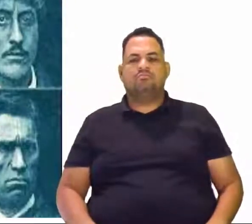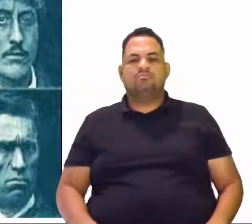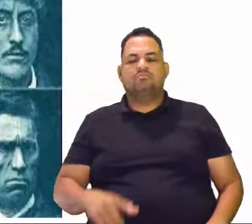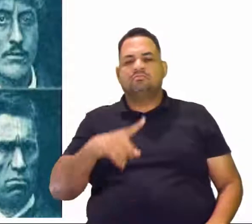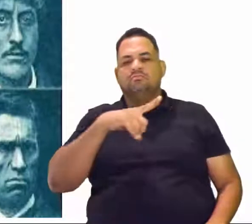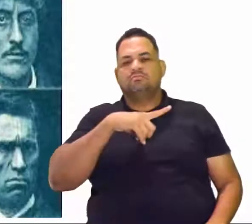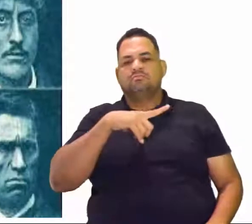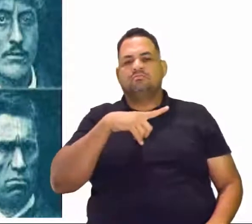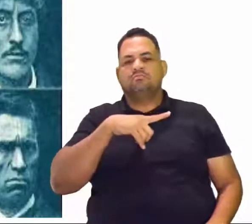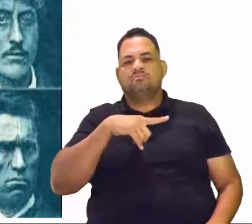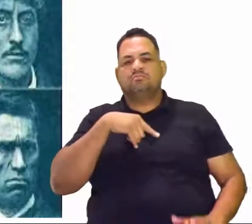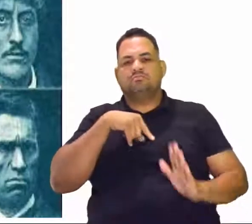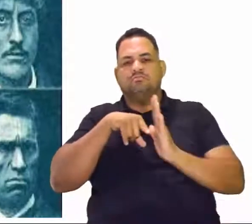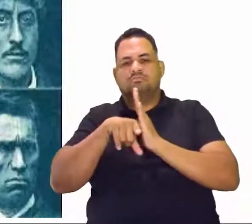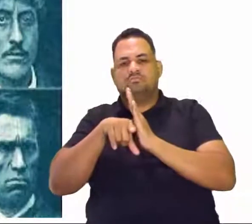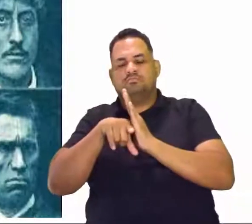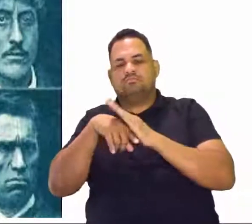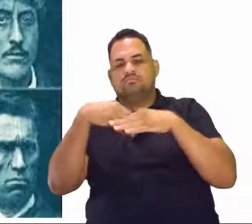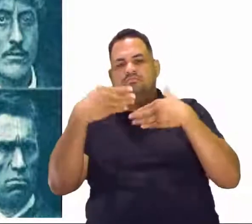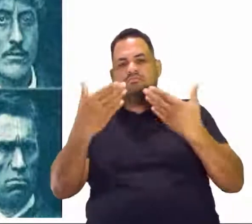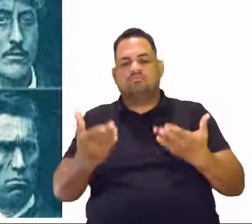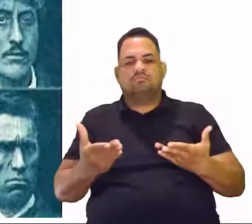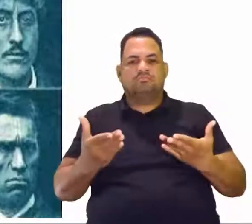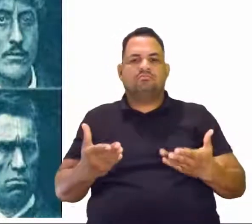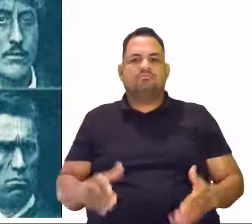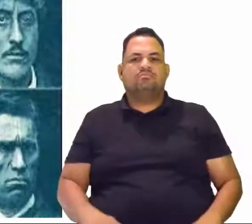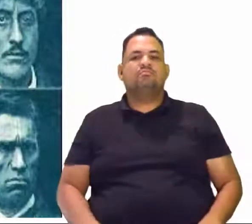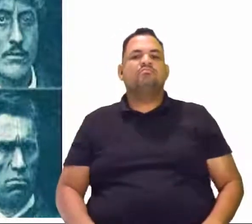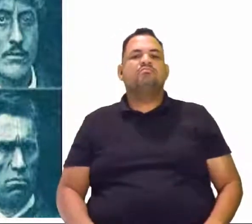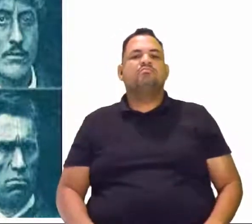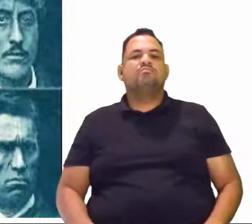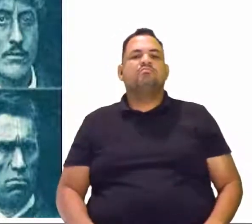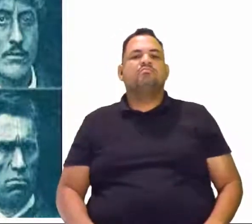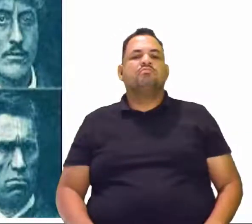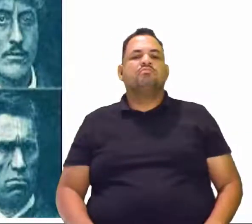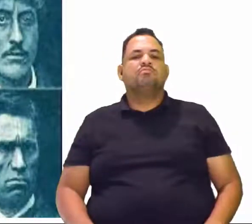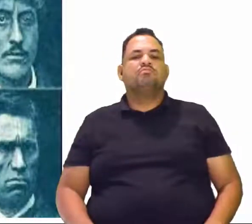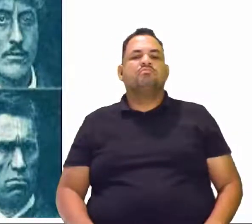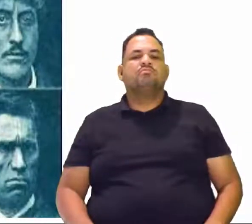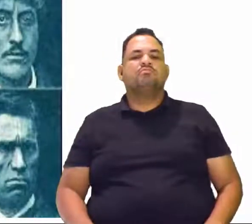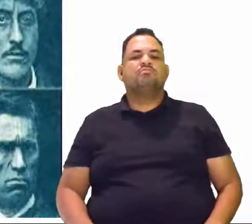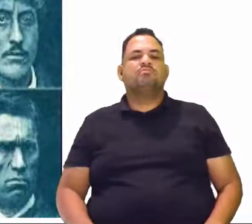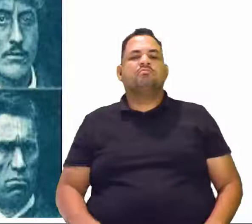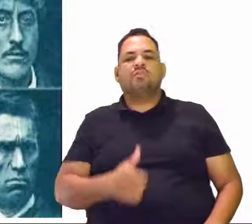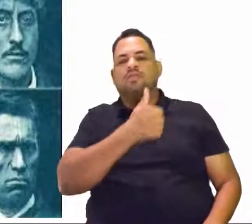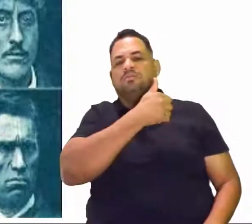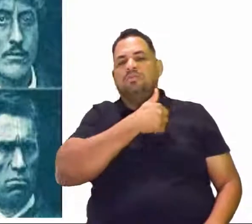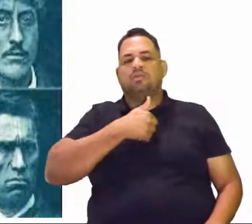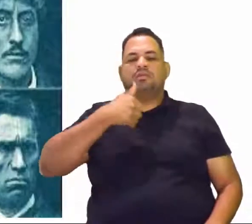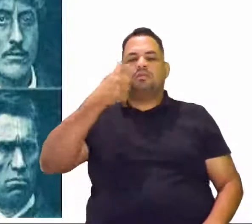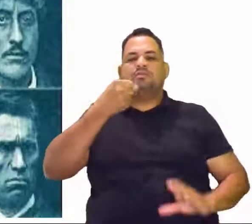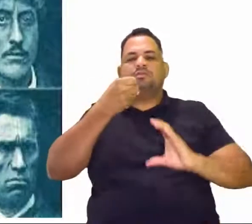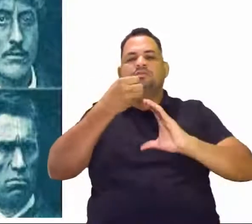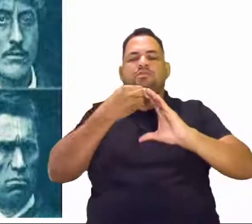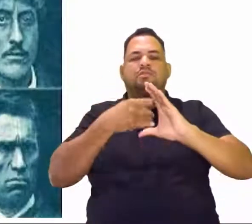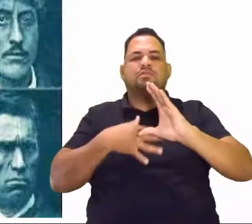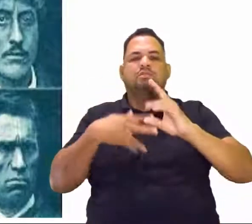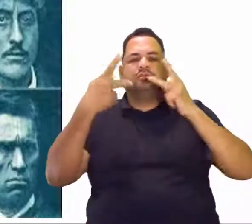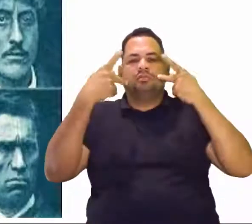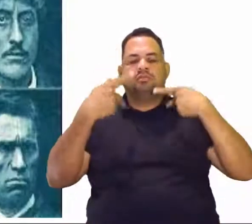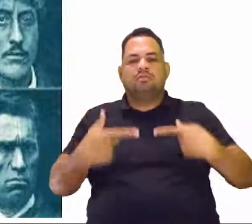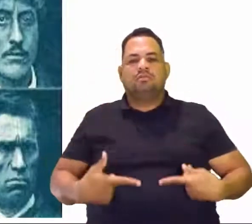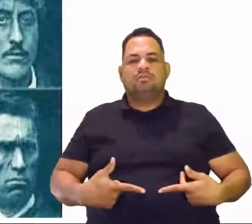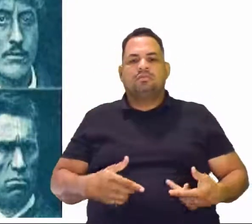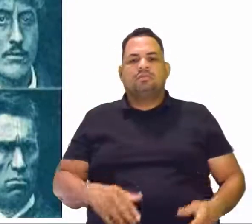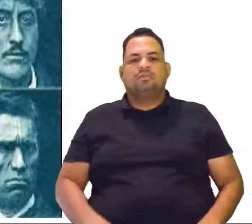teve aí esses estudos né sobre essas esse melhoramento né O que que ele fazia ele